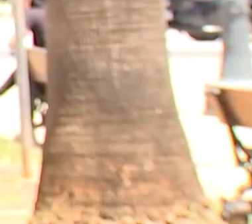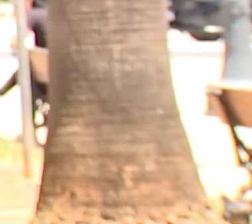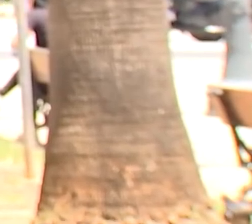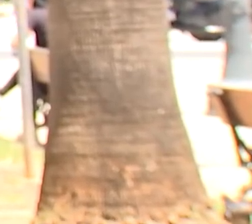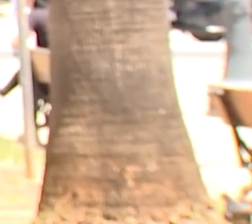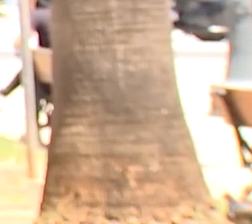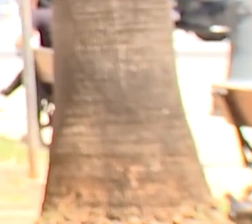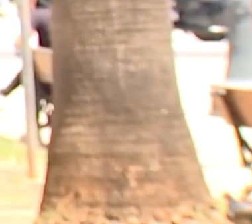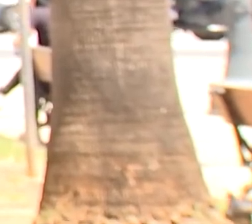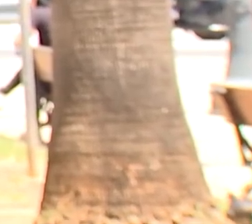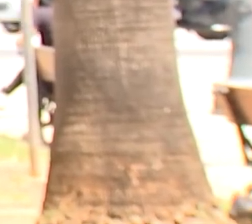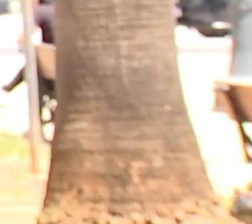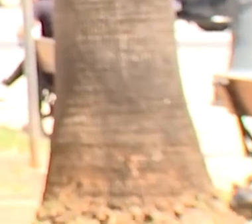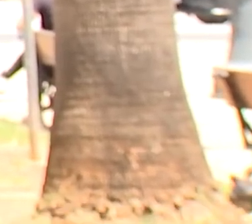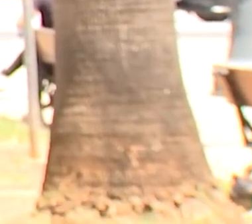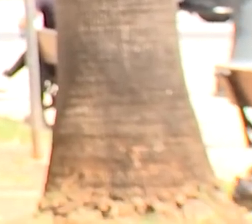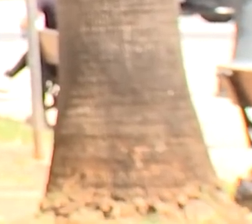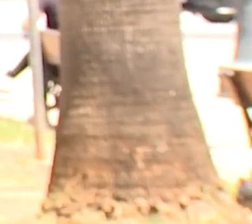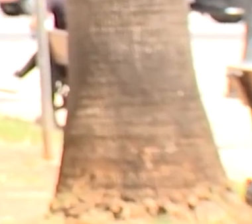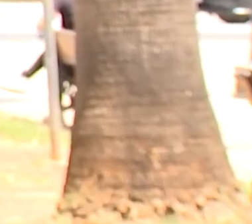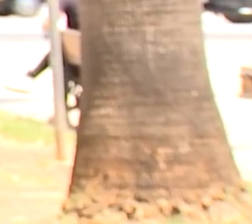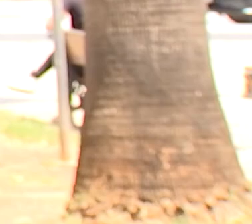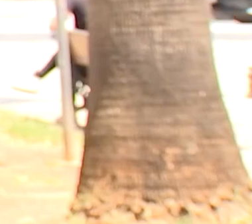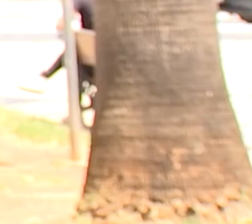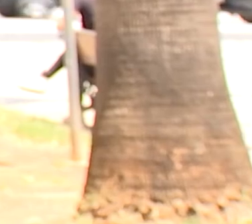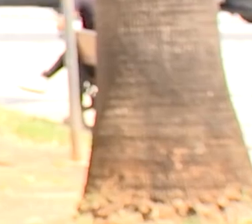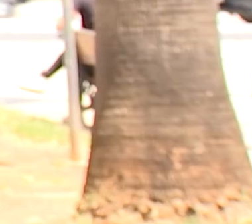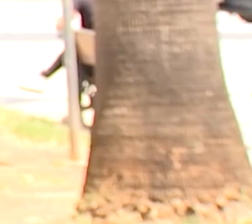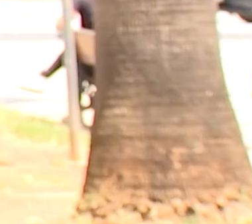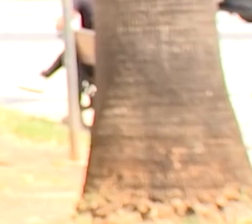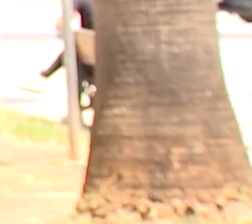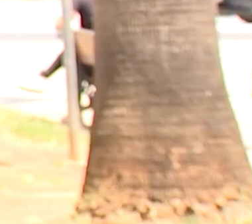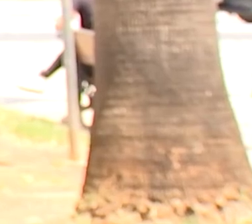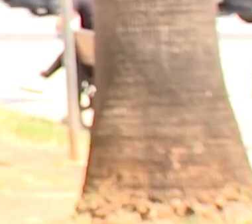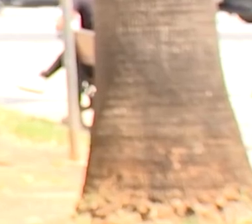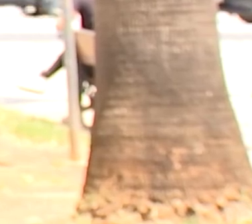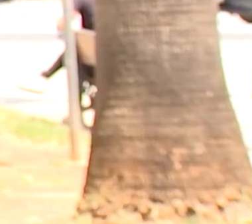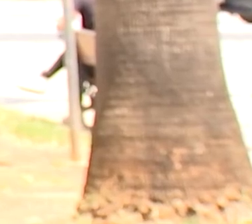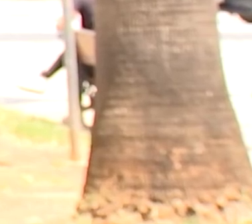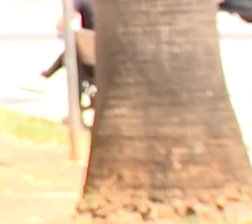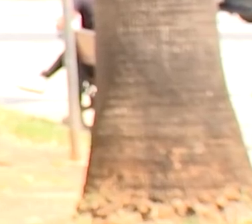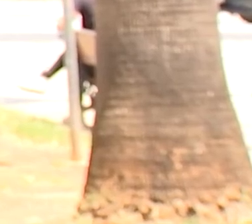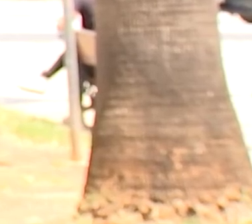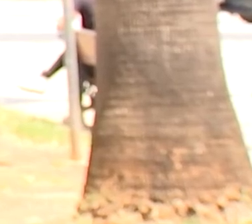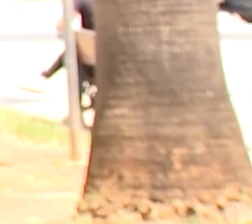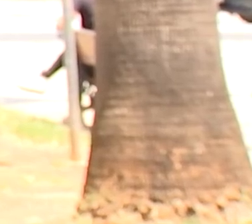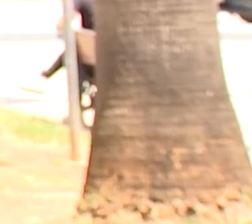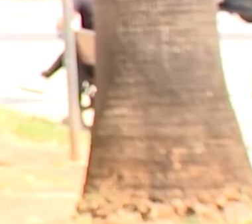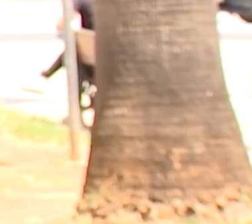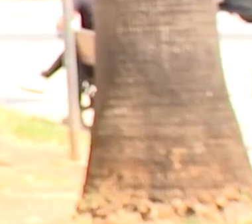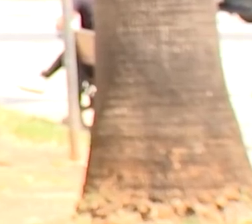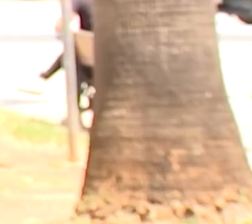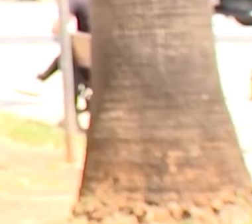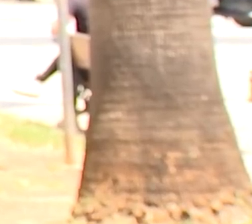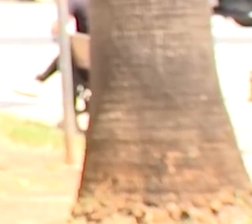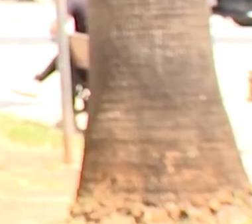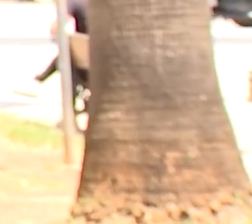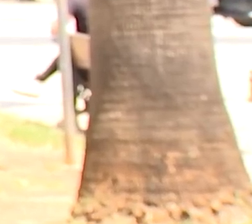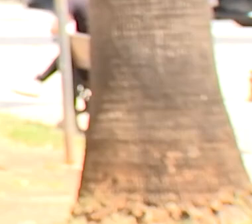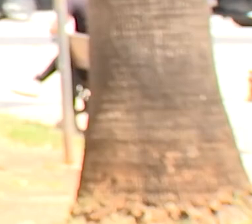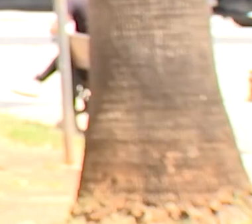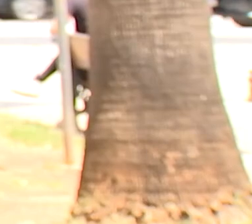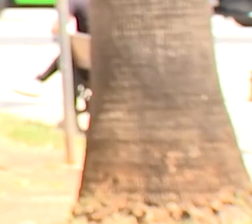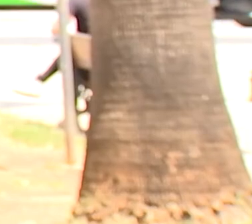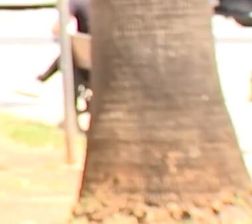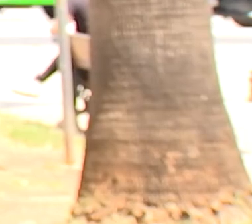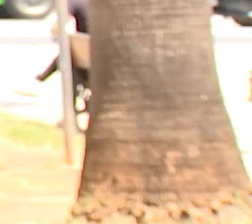em todos os lados da gente, entendeu? Se a gente começar a lembrar lá dos tempos, a gente vê o que é saudade. Gosto muito do Raul Seixas, a